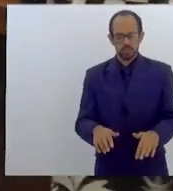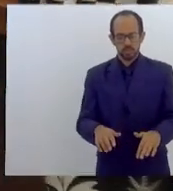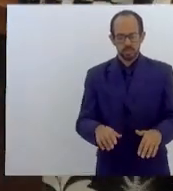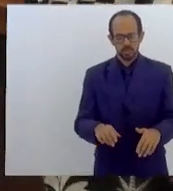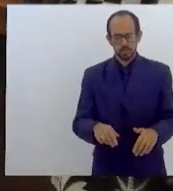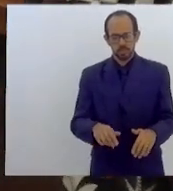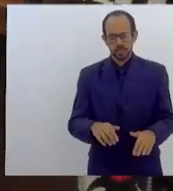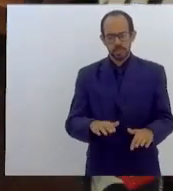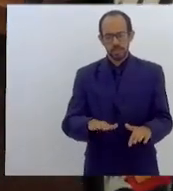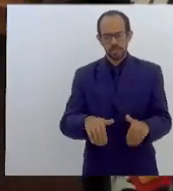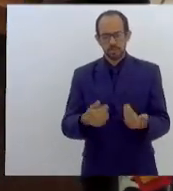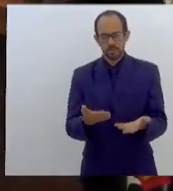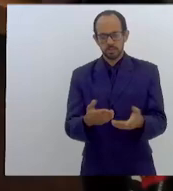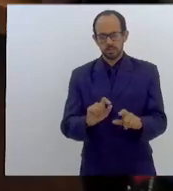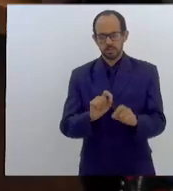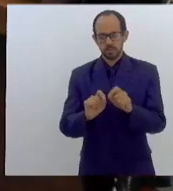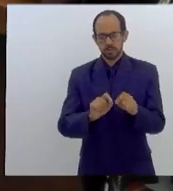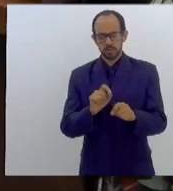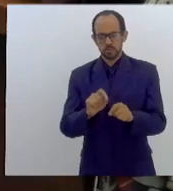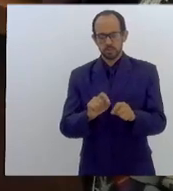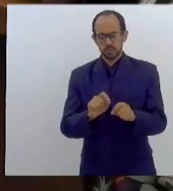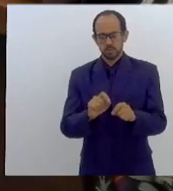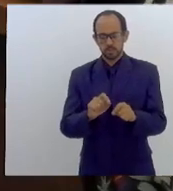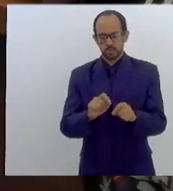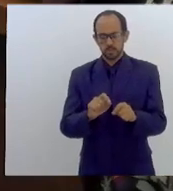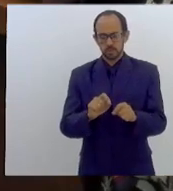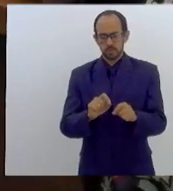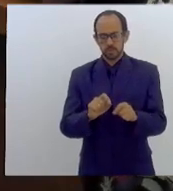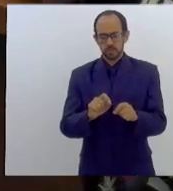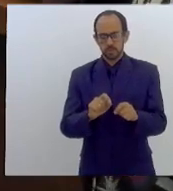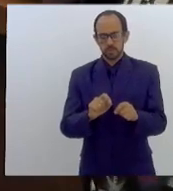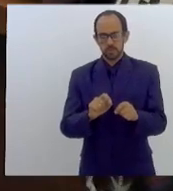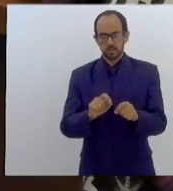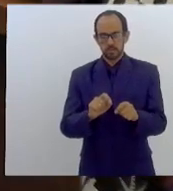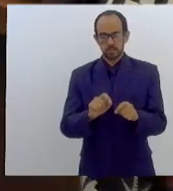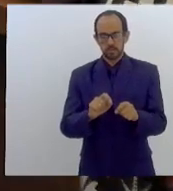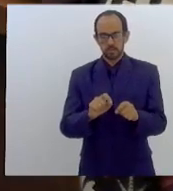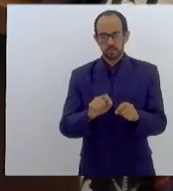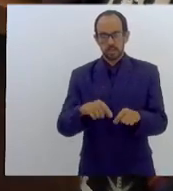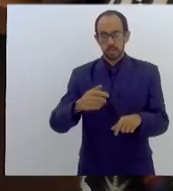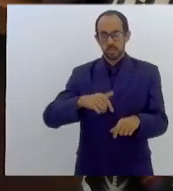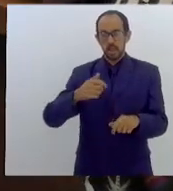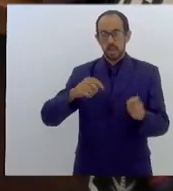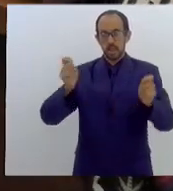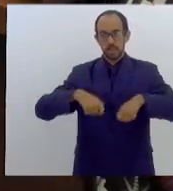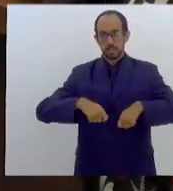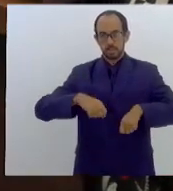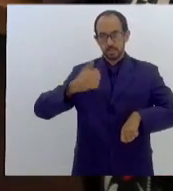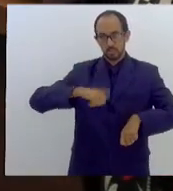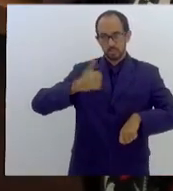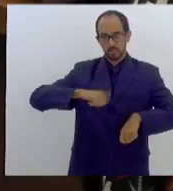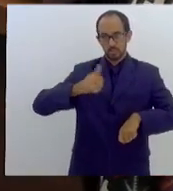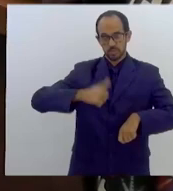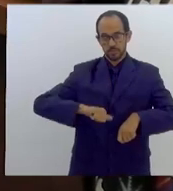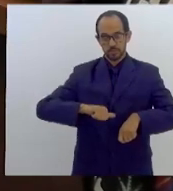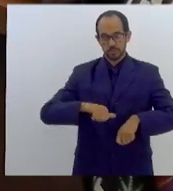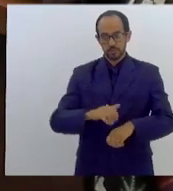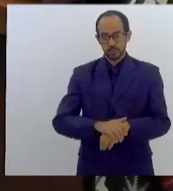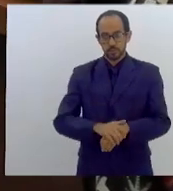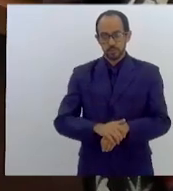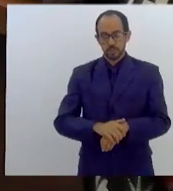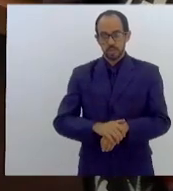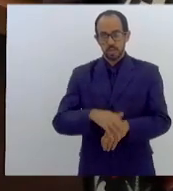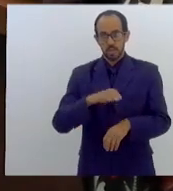crucis. Então, quem tem melhor condição de avaliar é a Vossa Excelência, o deputado